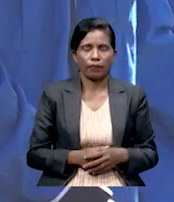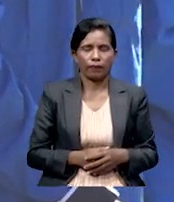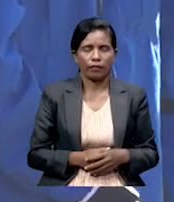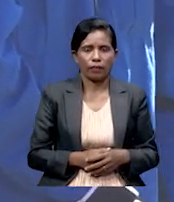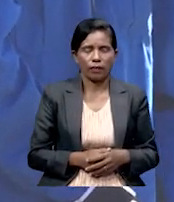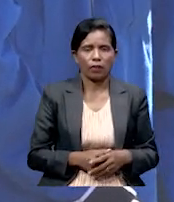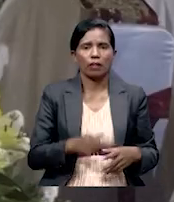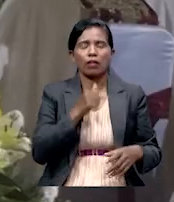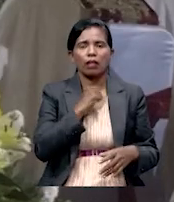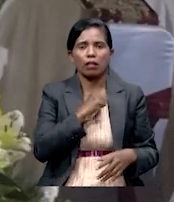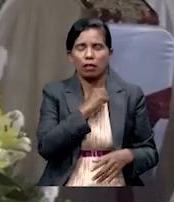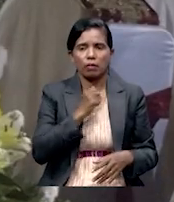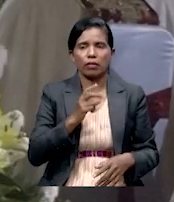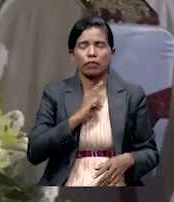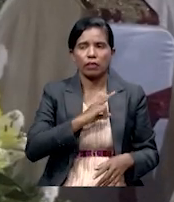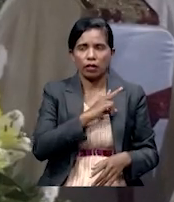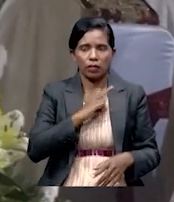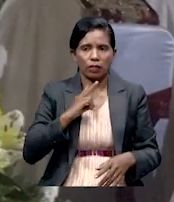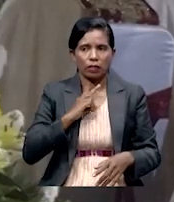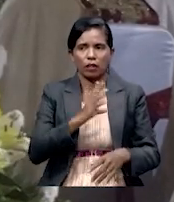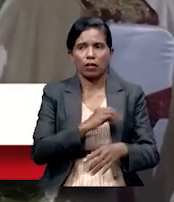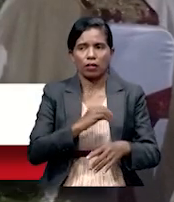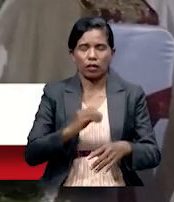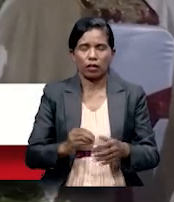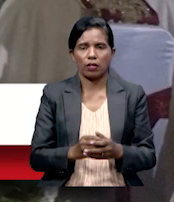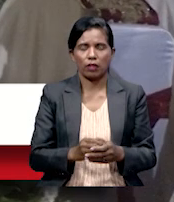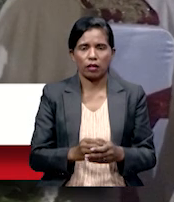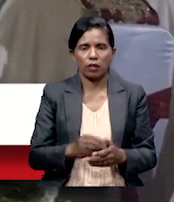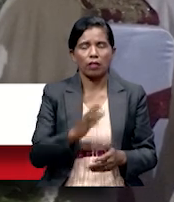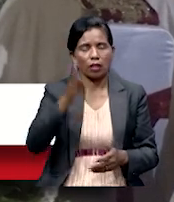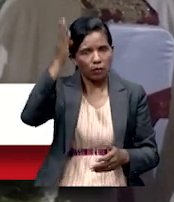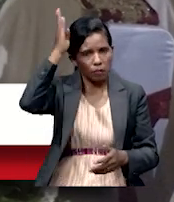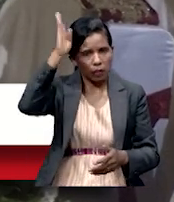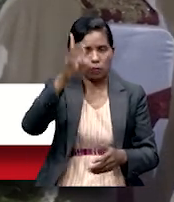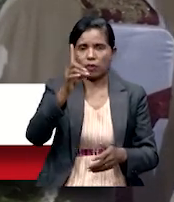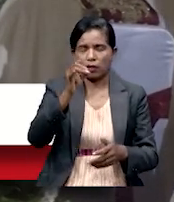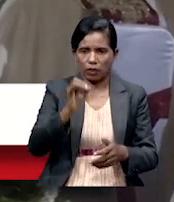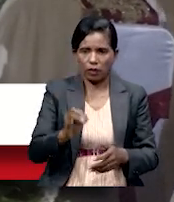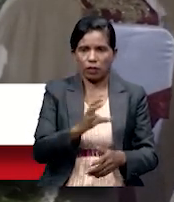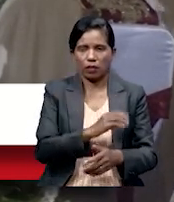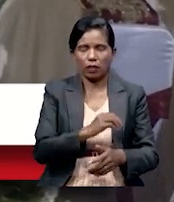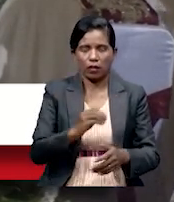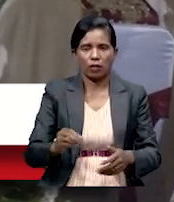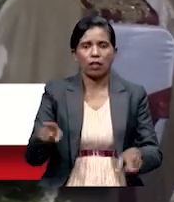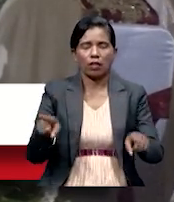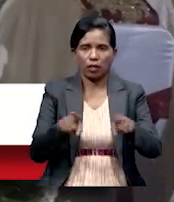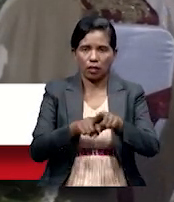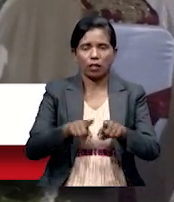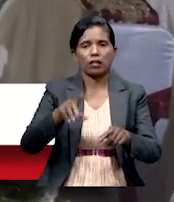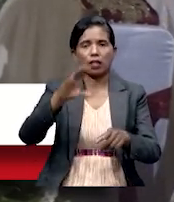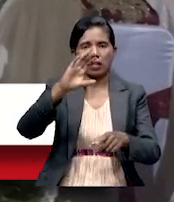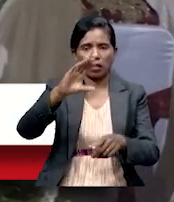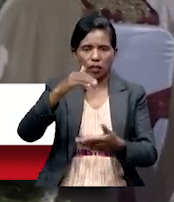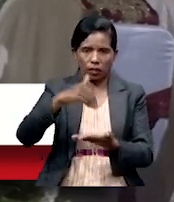Silva, nebe sei arcebispo arquidiocese metropolitana Dili, o cargo no dar cardeal, sei